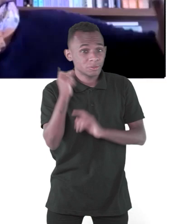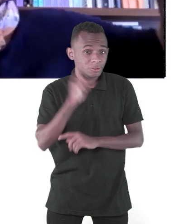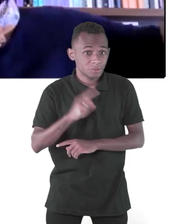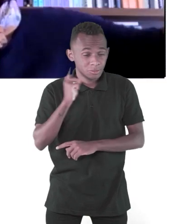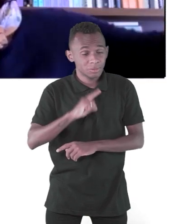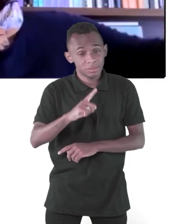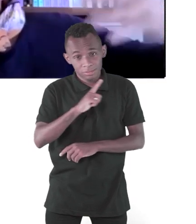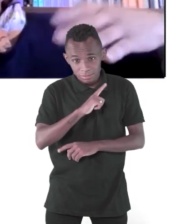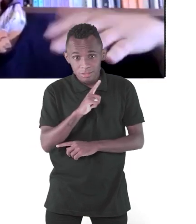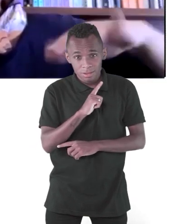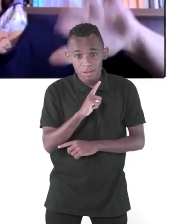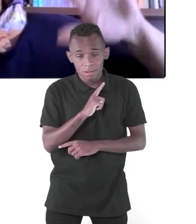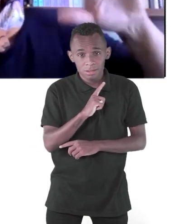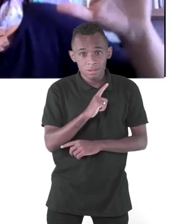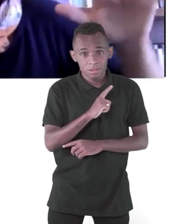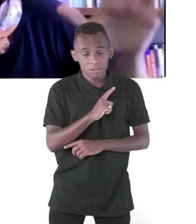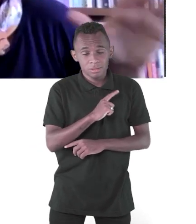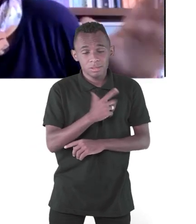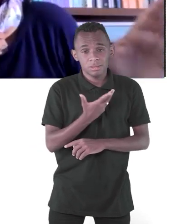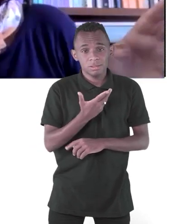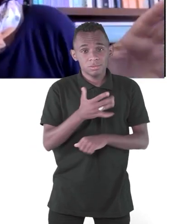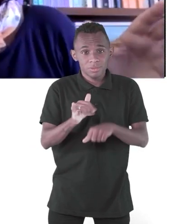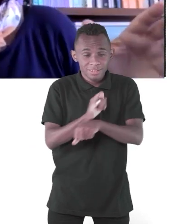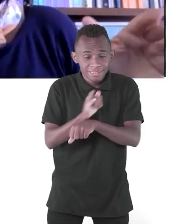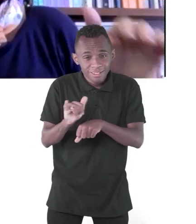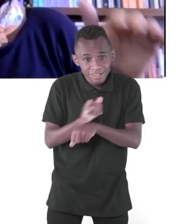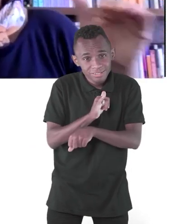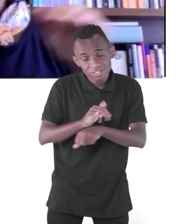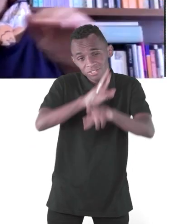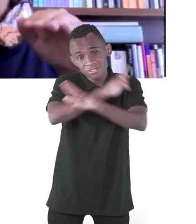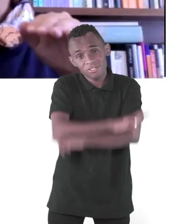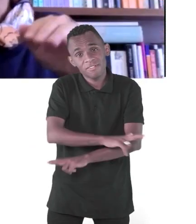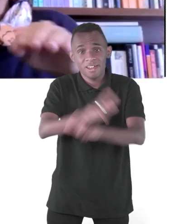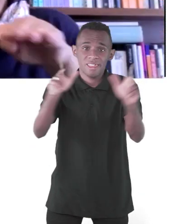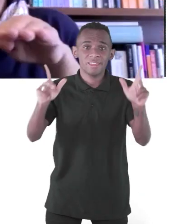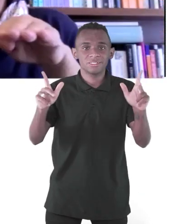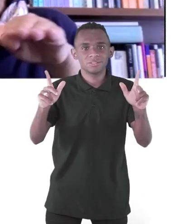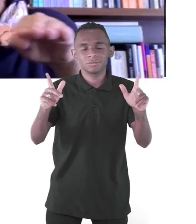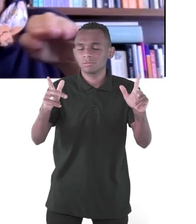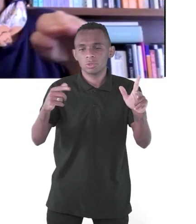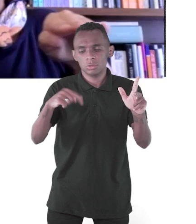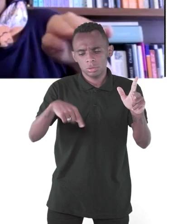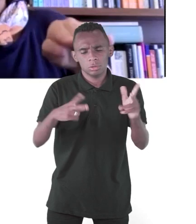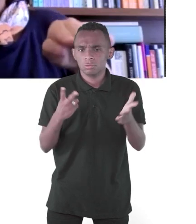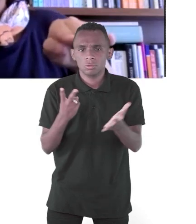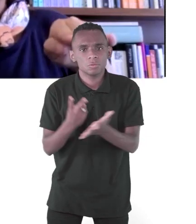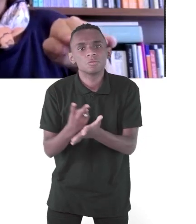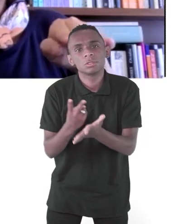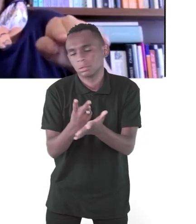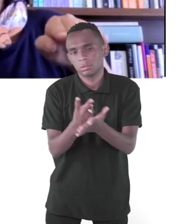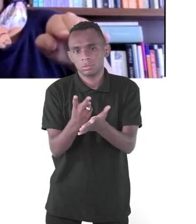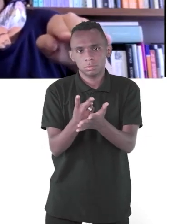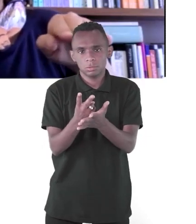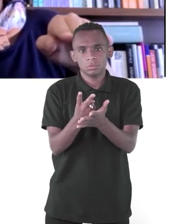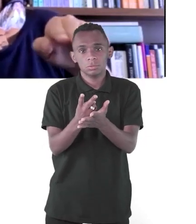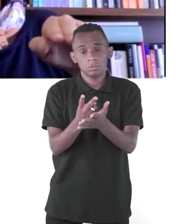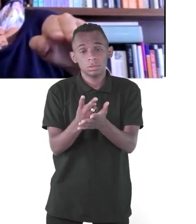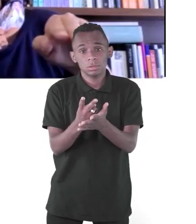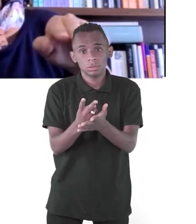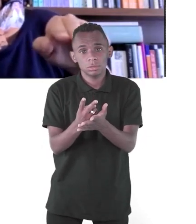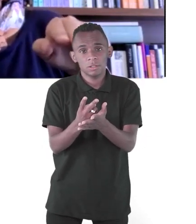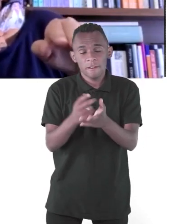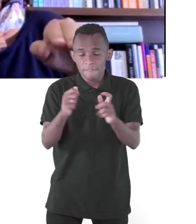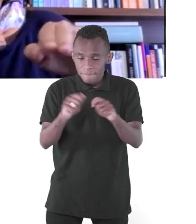dinâmica, que é uma dinâmica totalmente diferente. Você não está sempre aqui, você está fazendo isso o